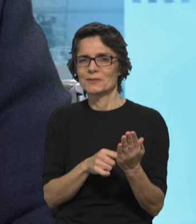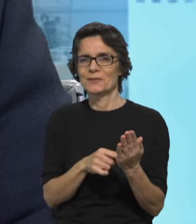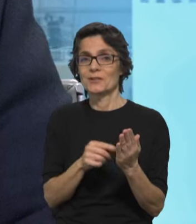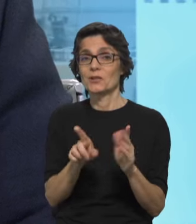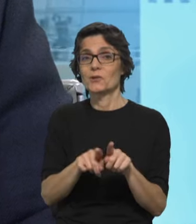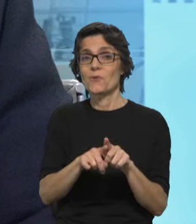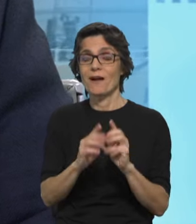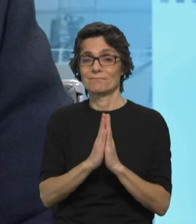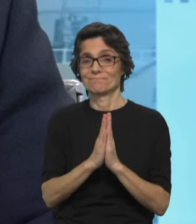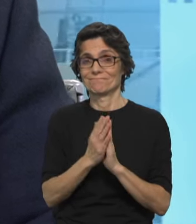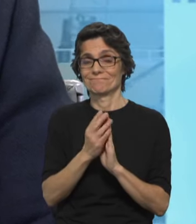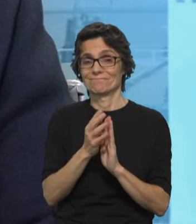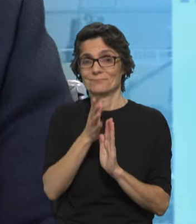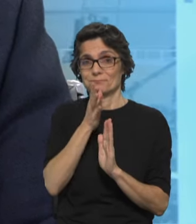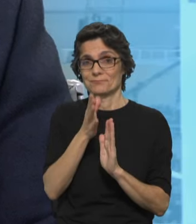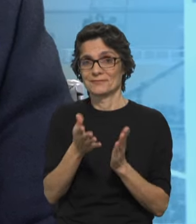como a temos hoje, não é?